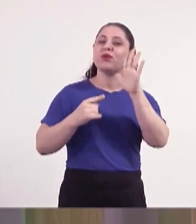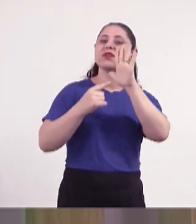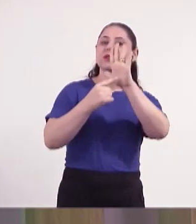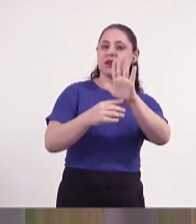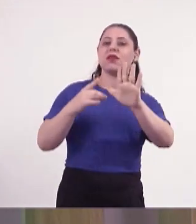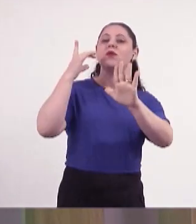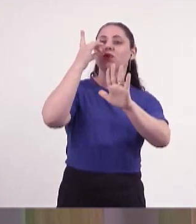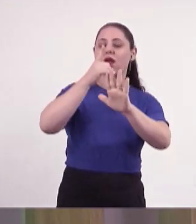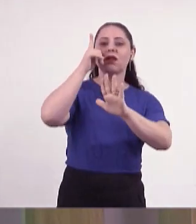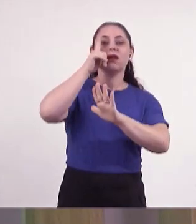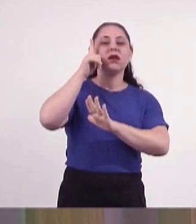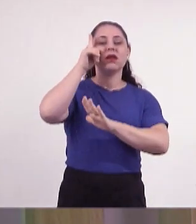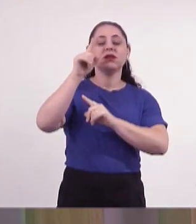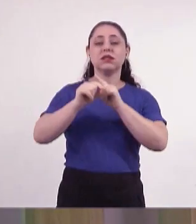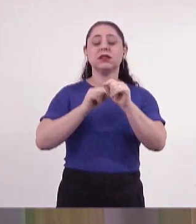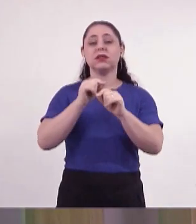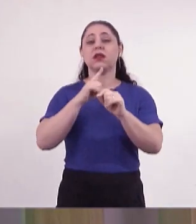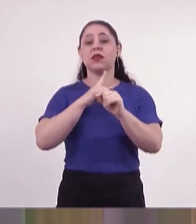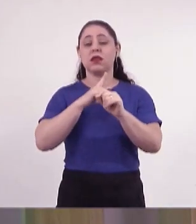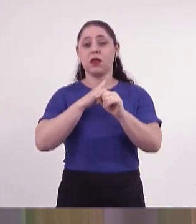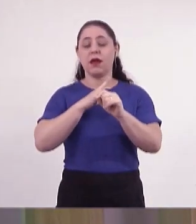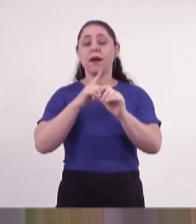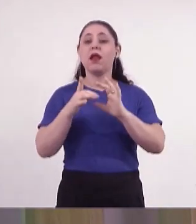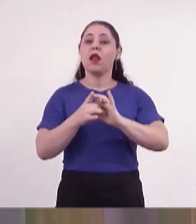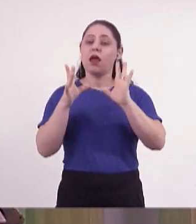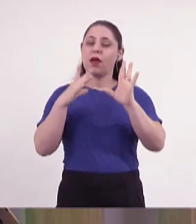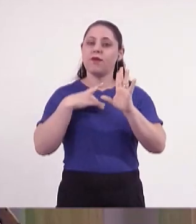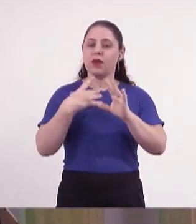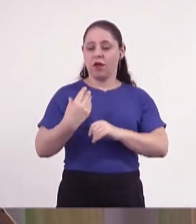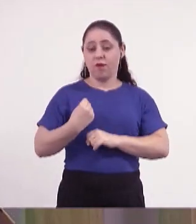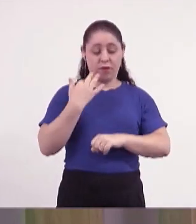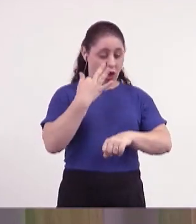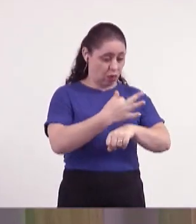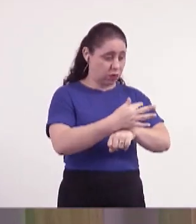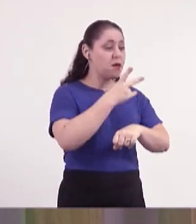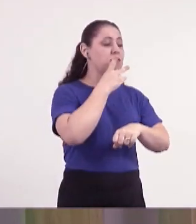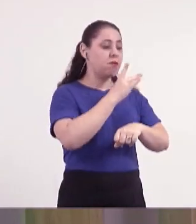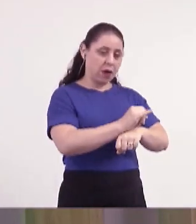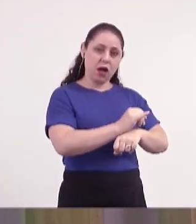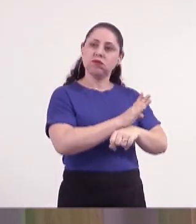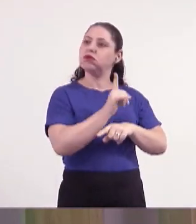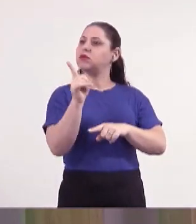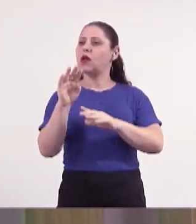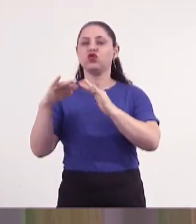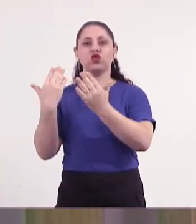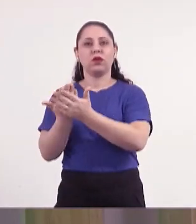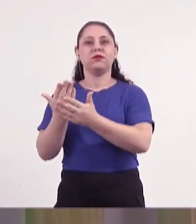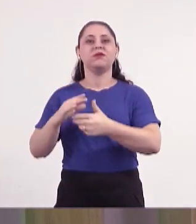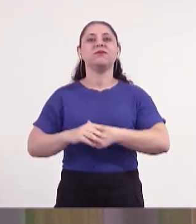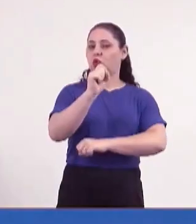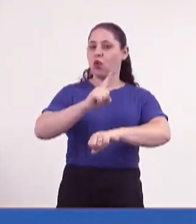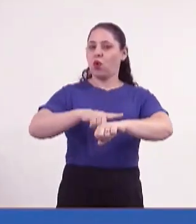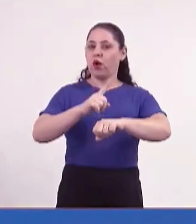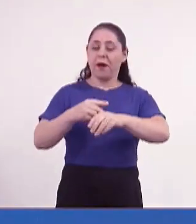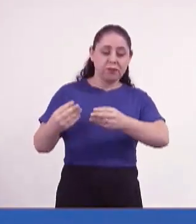apresentado pela deputada Gleice Jane e quer permitir a ausência dos pais no trabalho para essa finalidade.